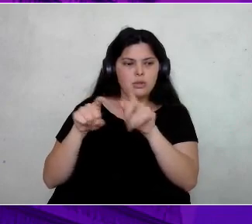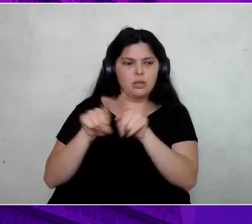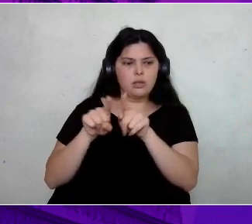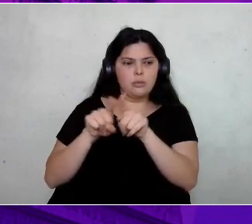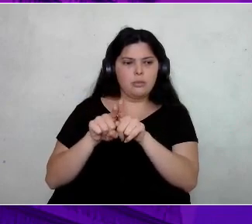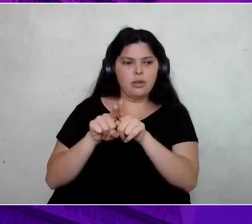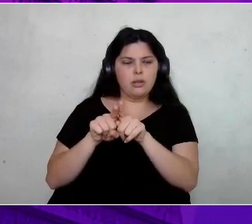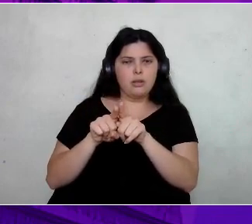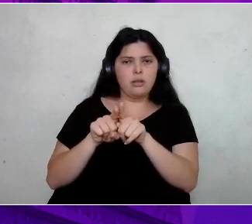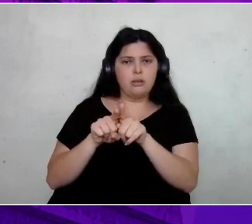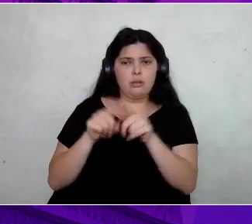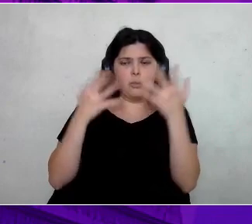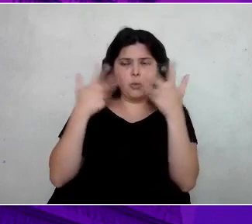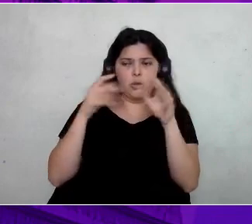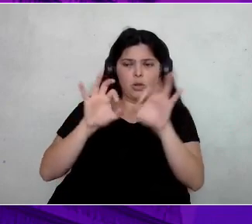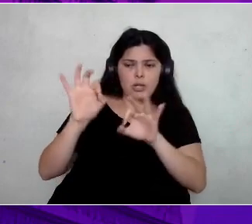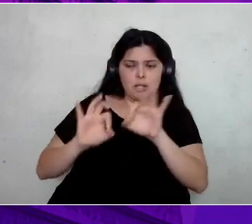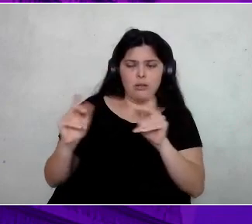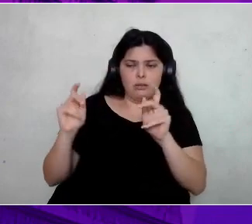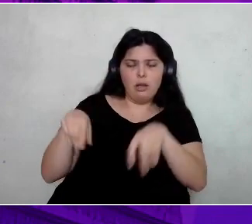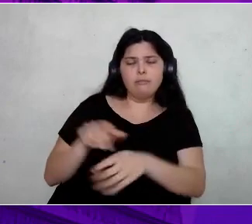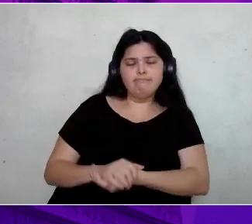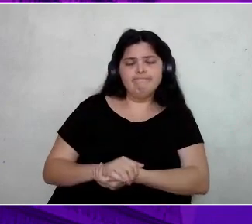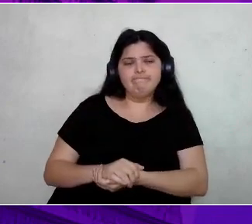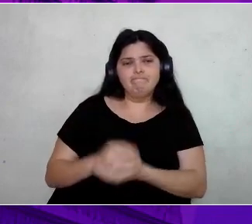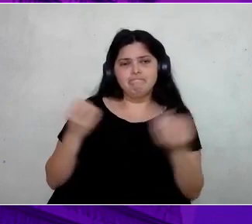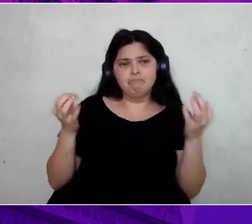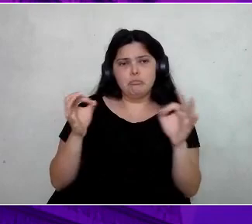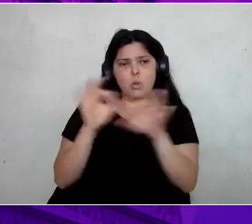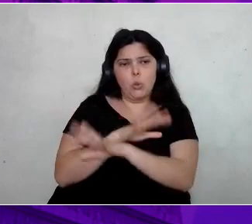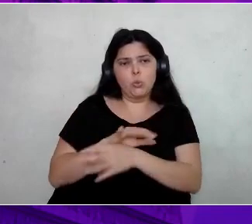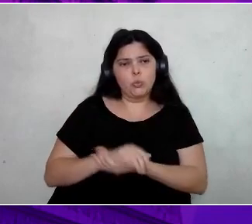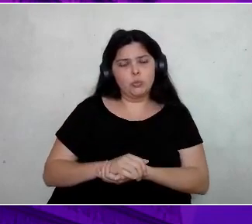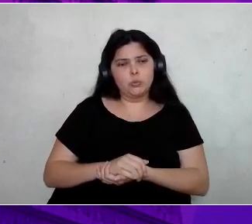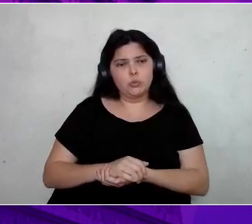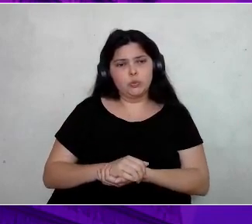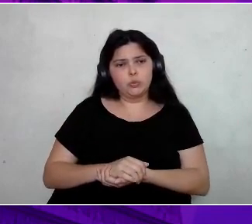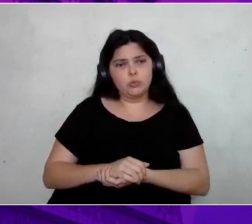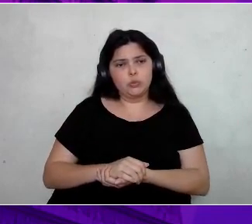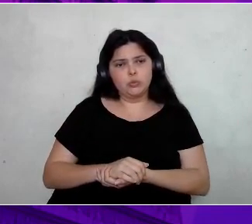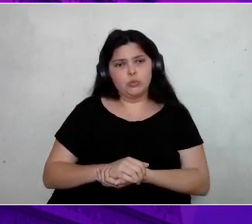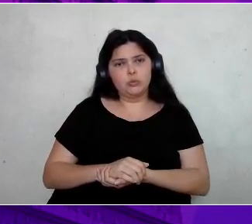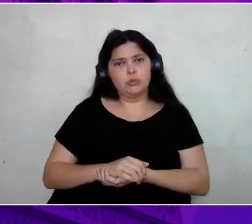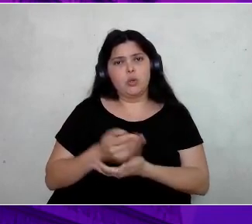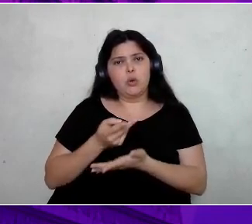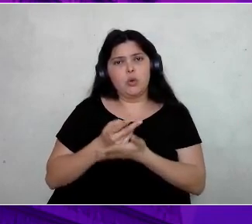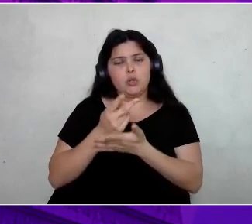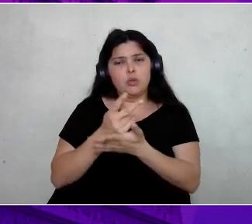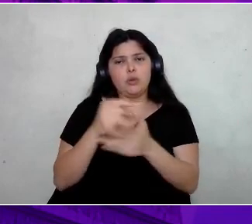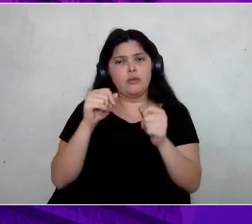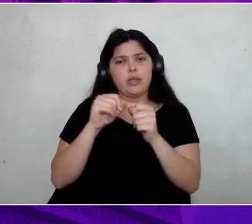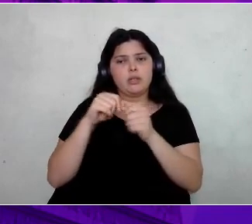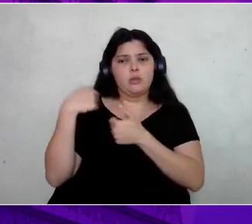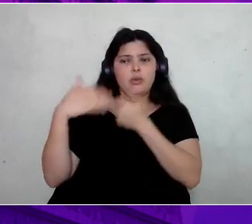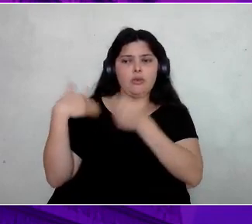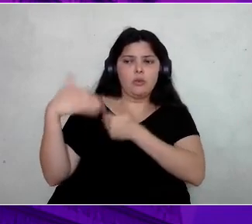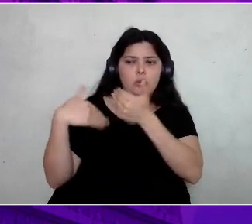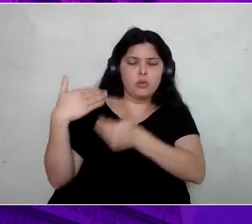Está bonito. Beleza. Depois disso, eu sigo fazendo as evoluções que sempre